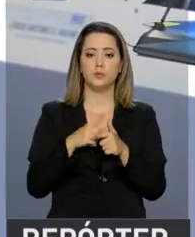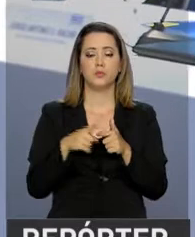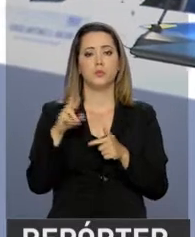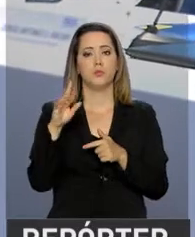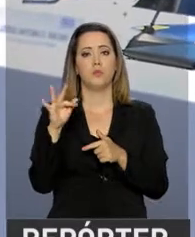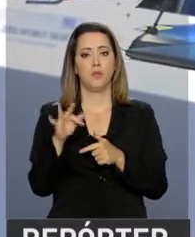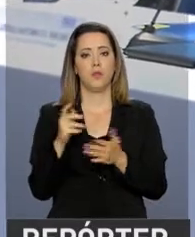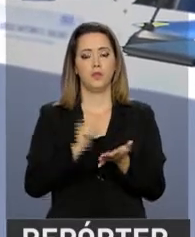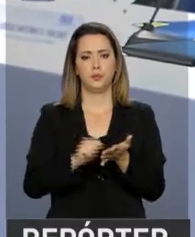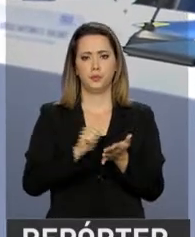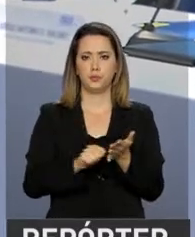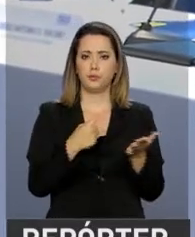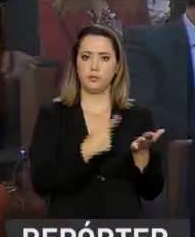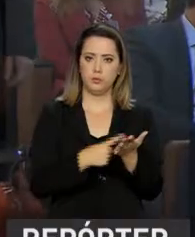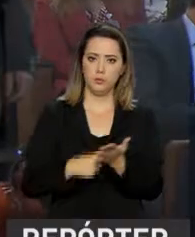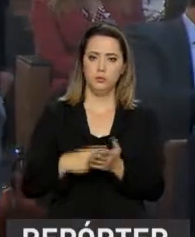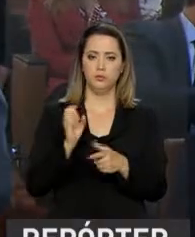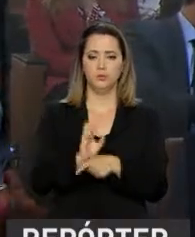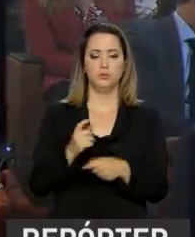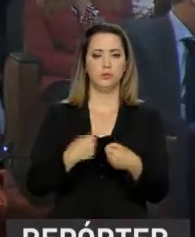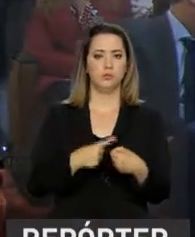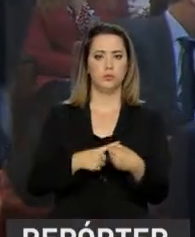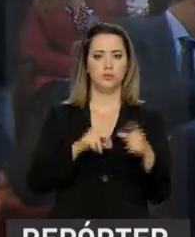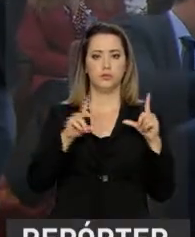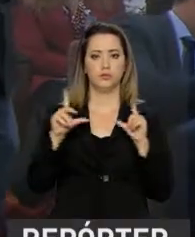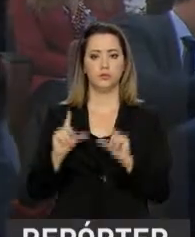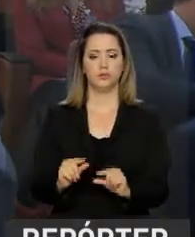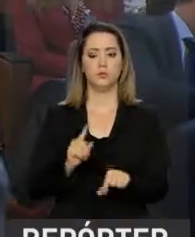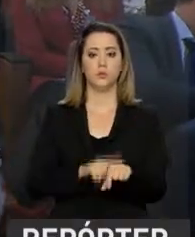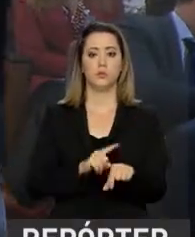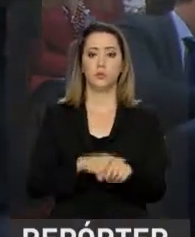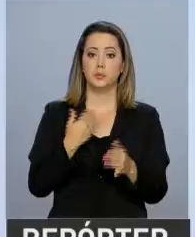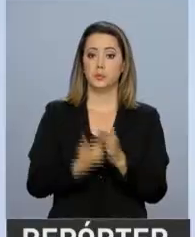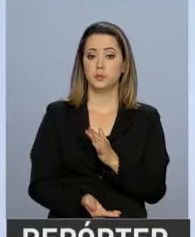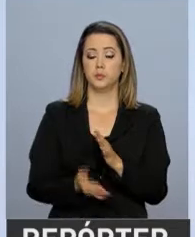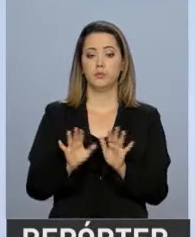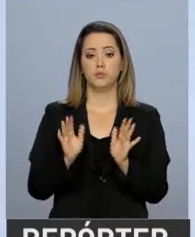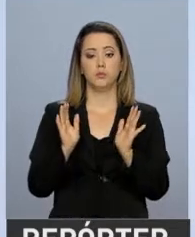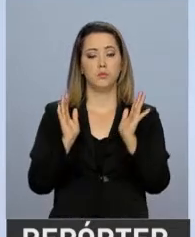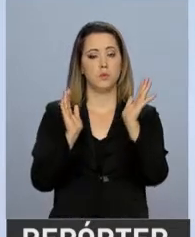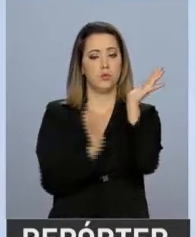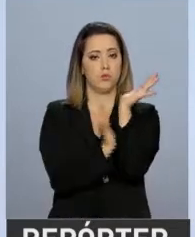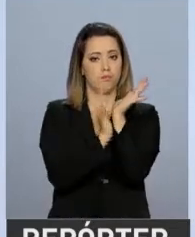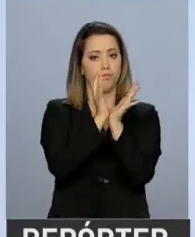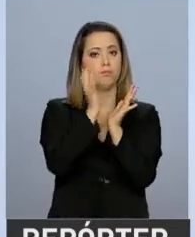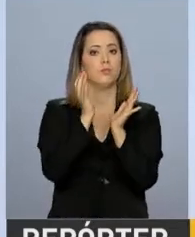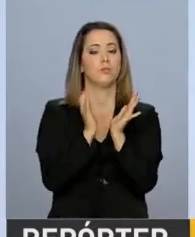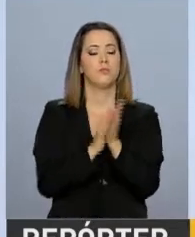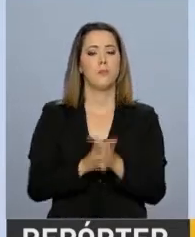convênios com estados e municípios e assim diminuir o tempo perdido com a burocracia não essa primeira iniciativa